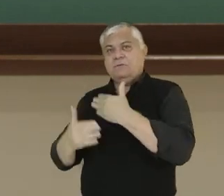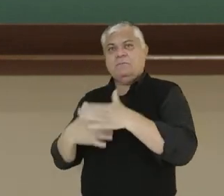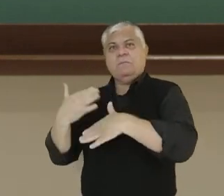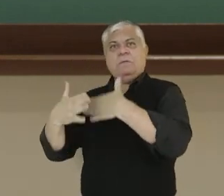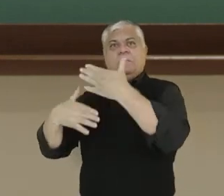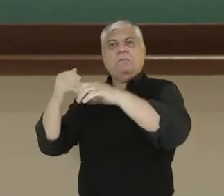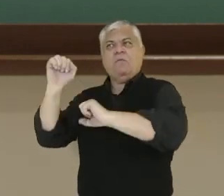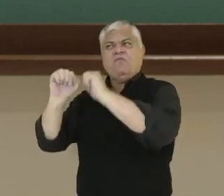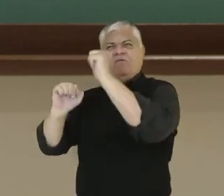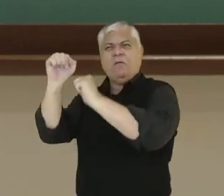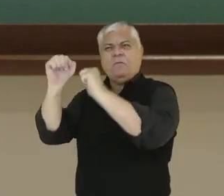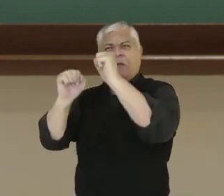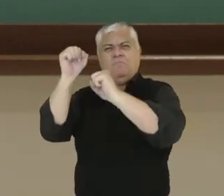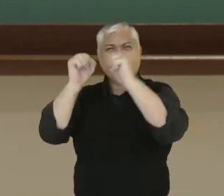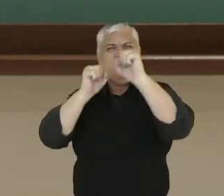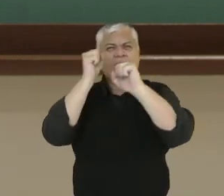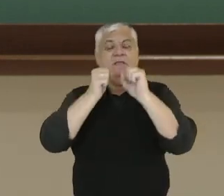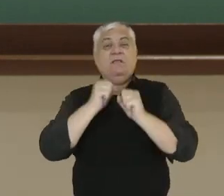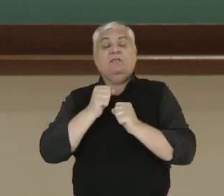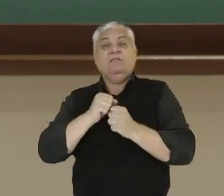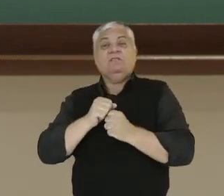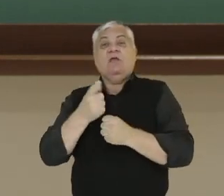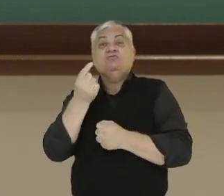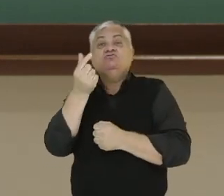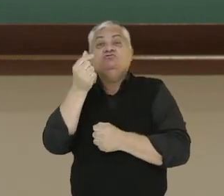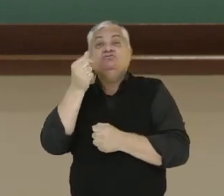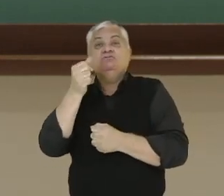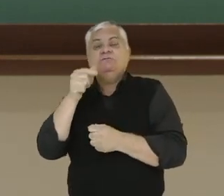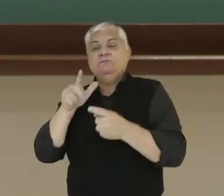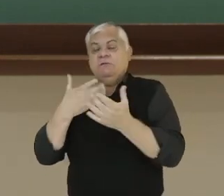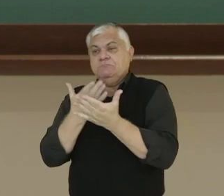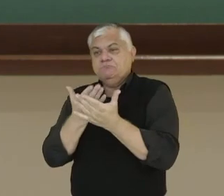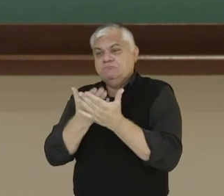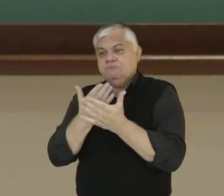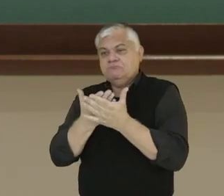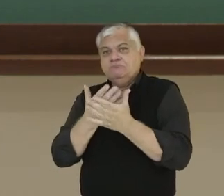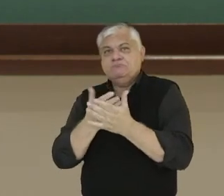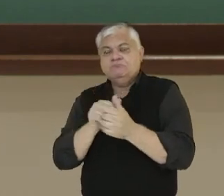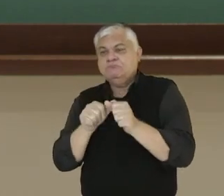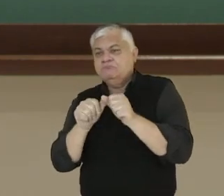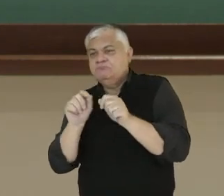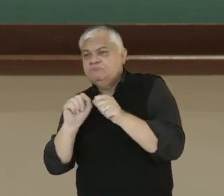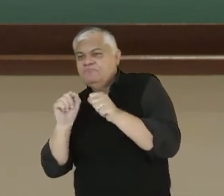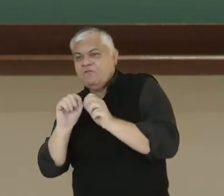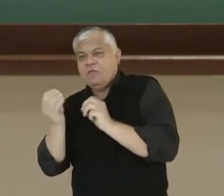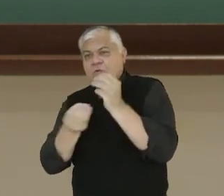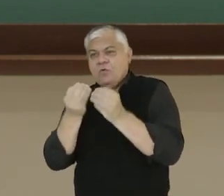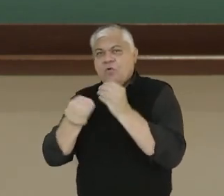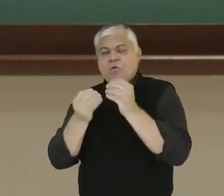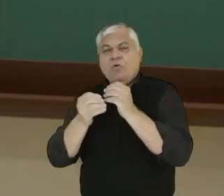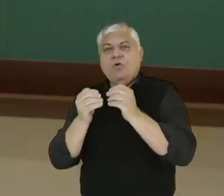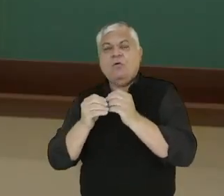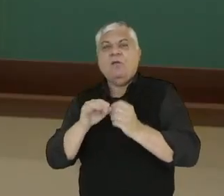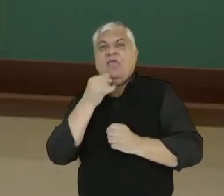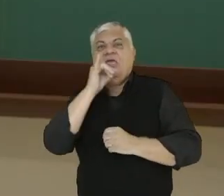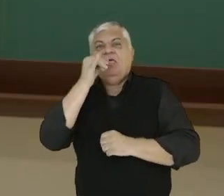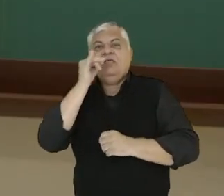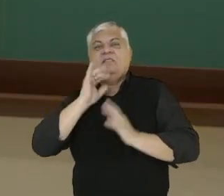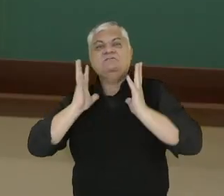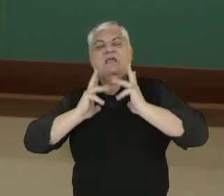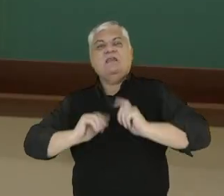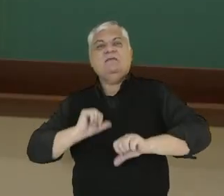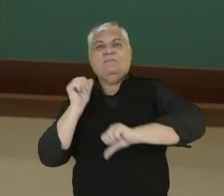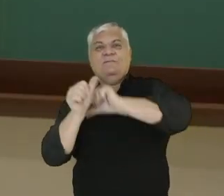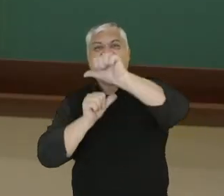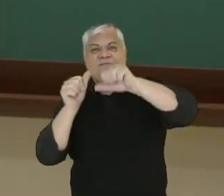que é industrializado, investir em energia limpa. Como poderíamos construir a nossa resposta, então? Vamos ver juntos